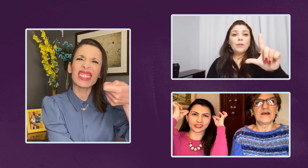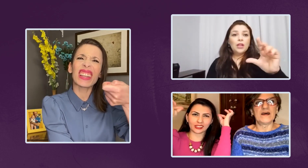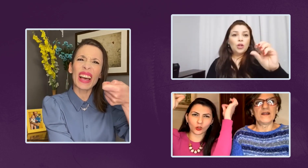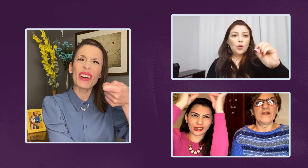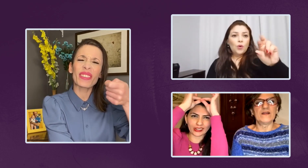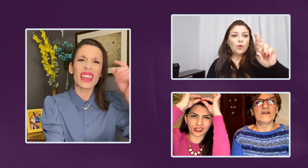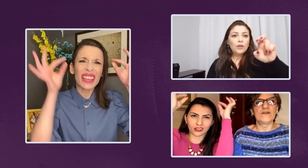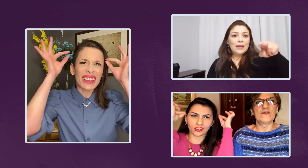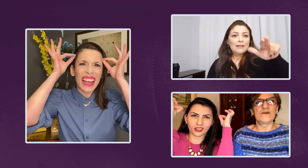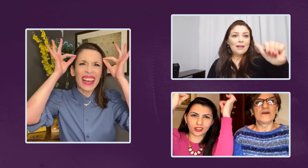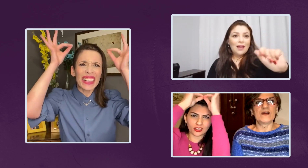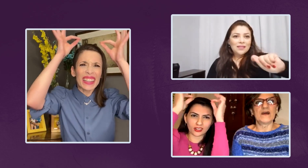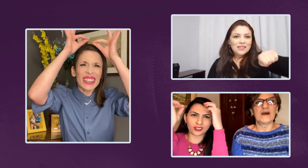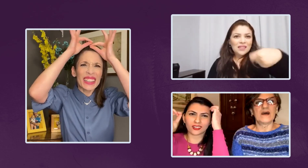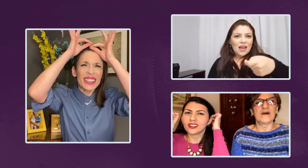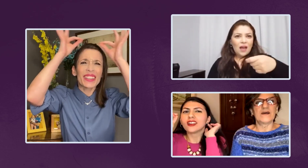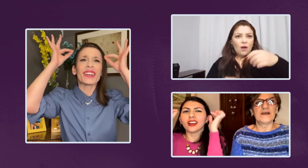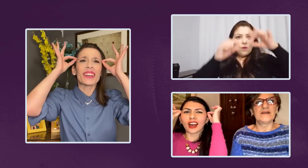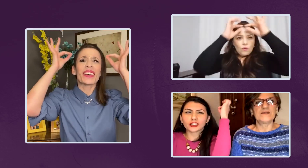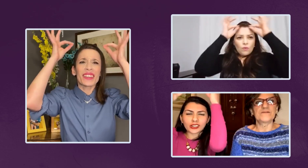esse. Não tem, né?